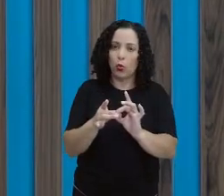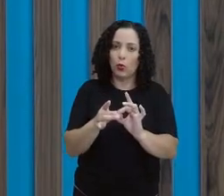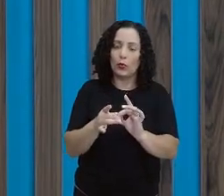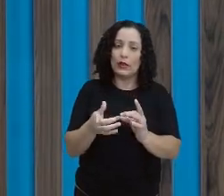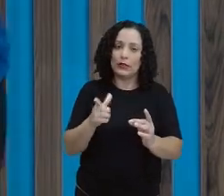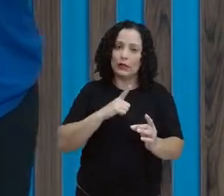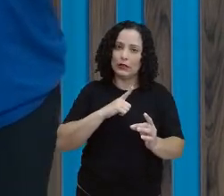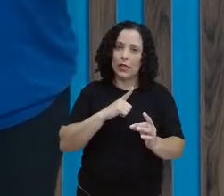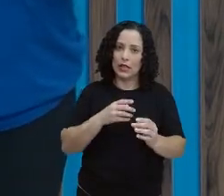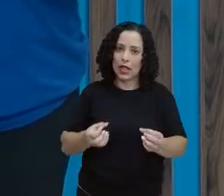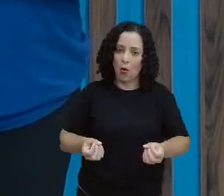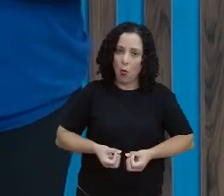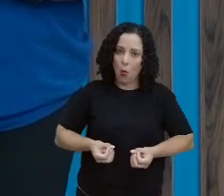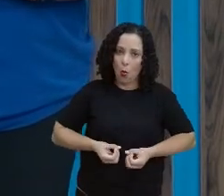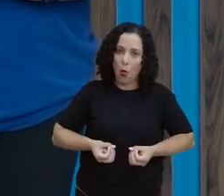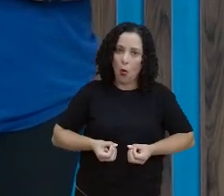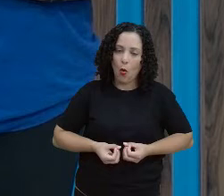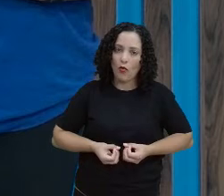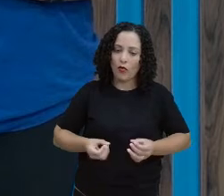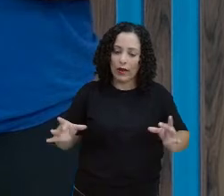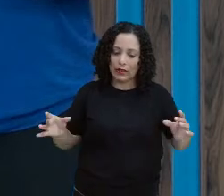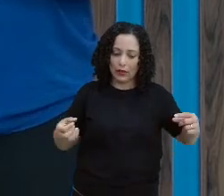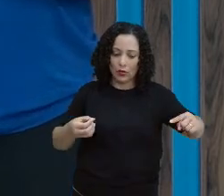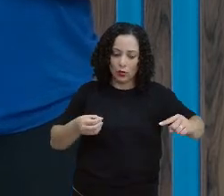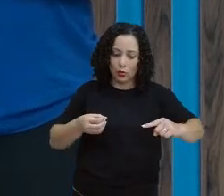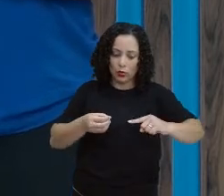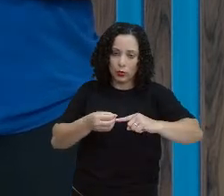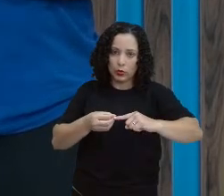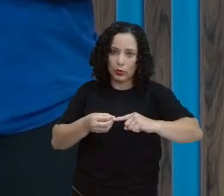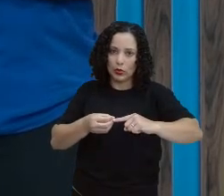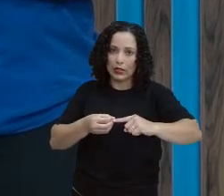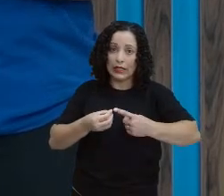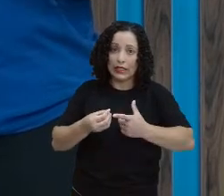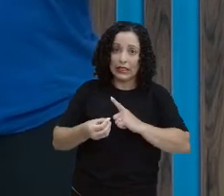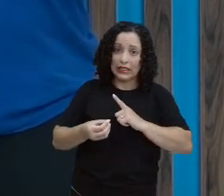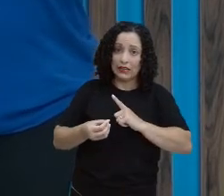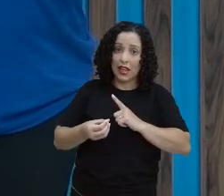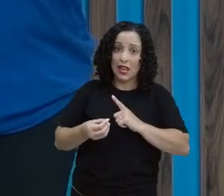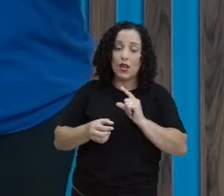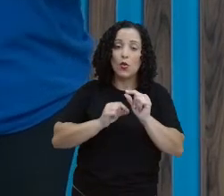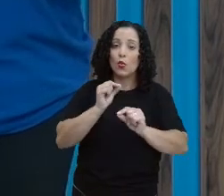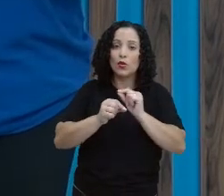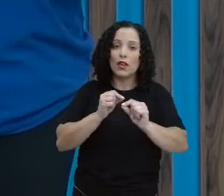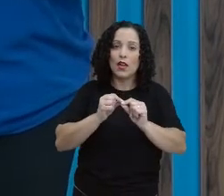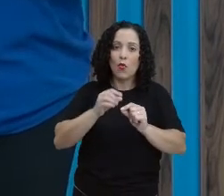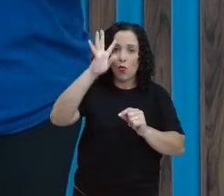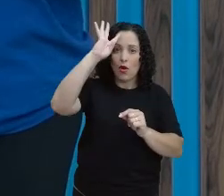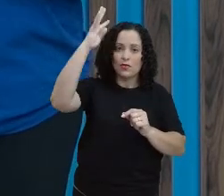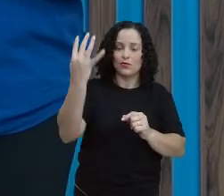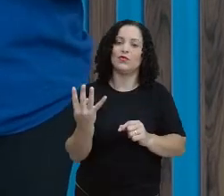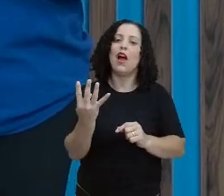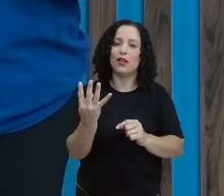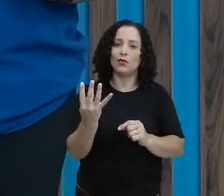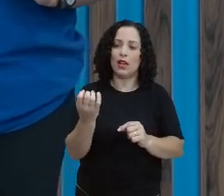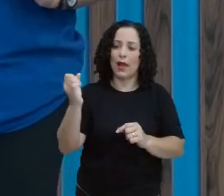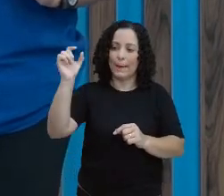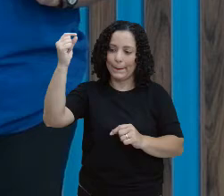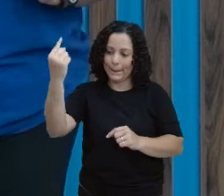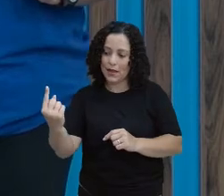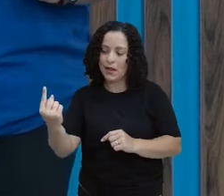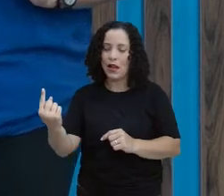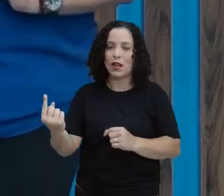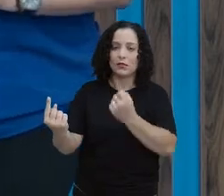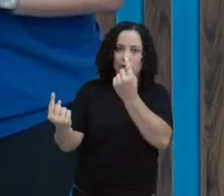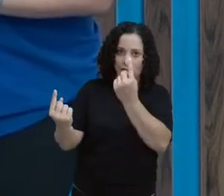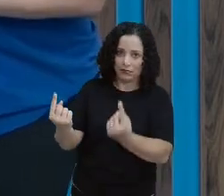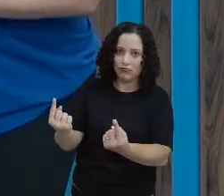e o óvulo para se formar um embrião dessas duas ovelhas. Quando se forma esse embrião, o que é que faz? Esse embrião,